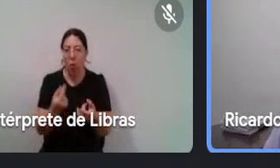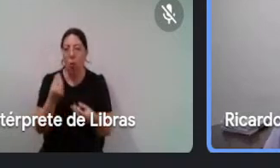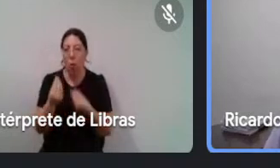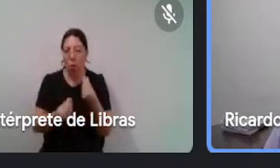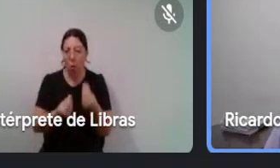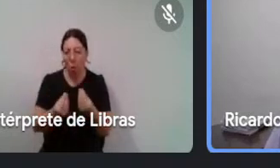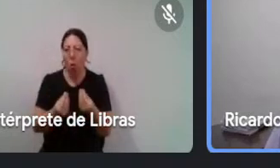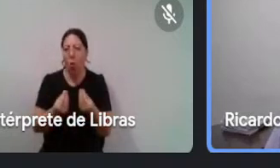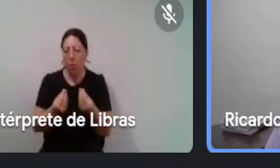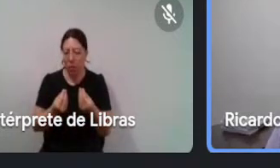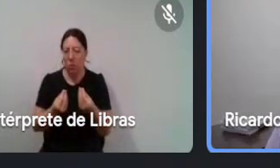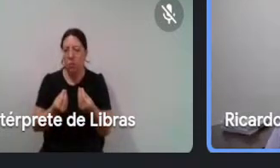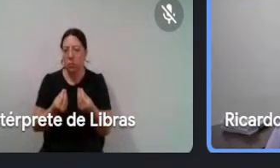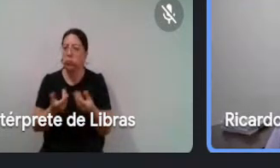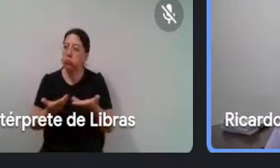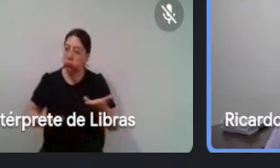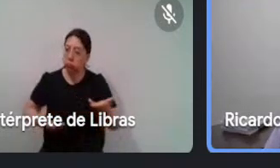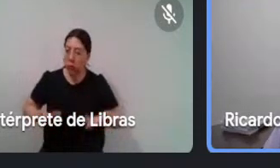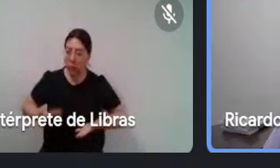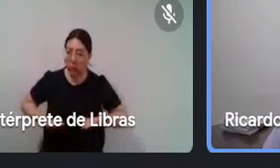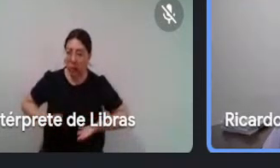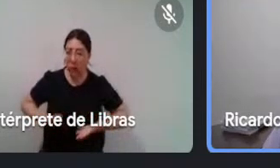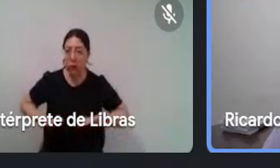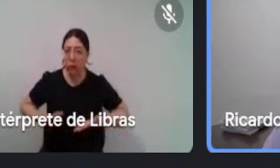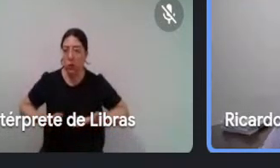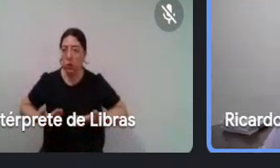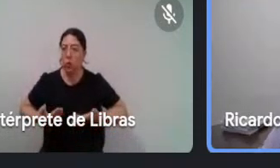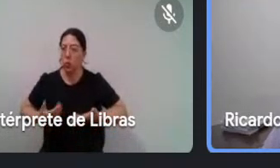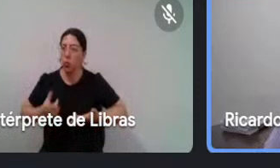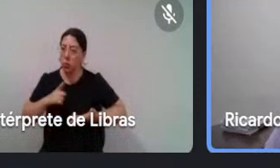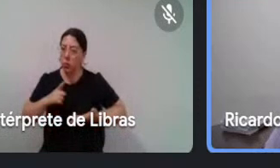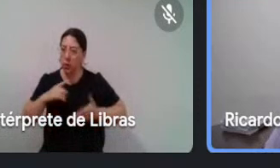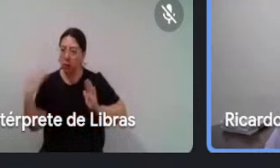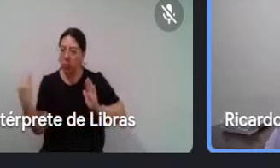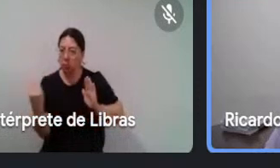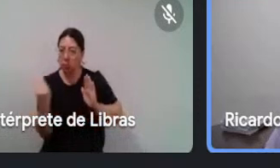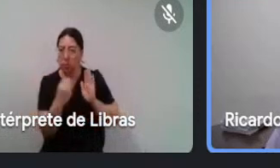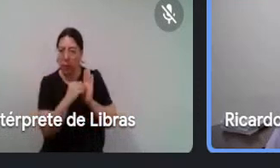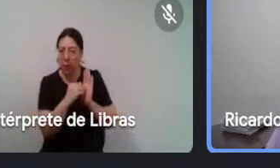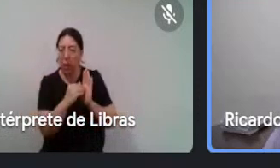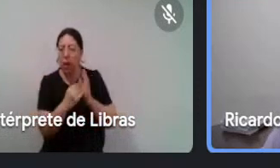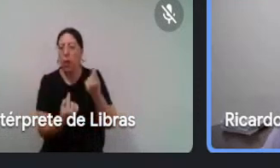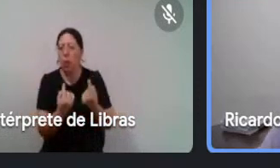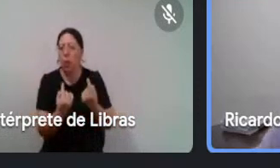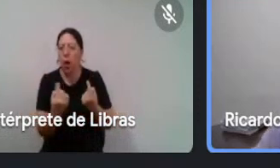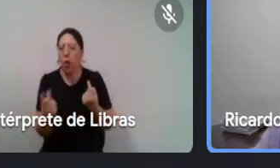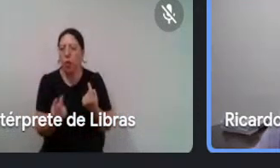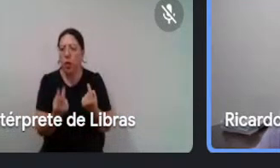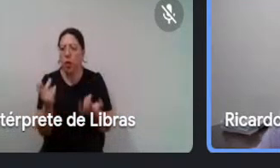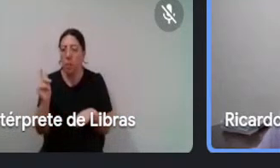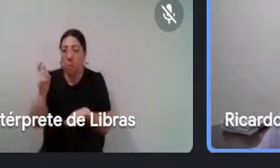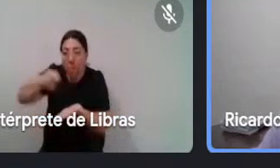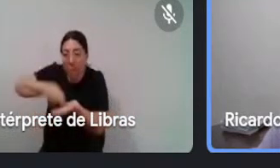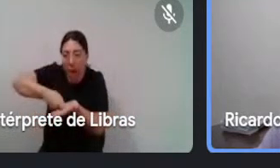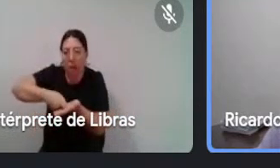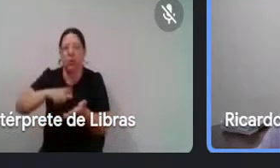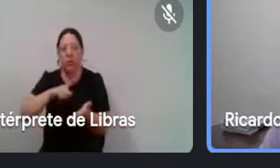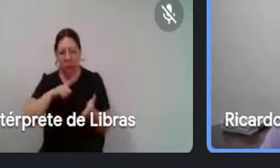serviços prestados e os valores pagos efetivamente. Então, nesse sentido, o partido não concorda